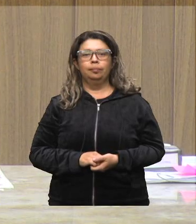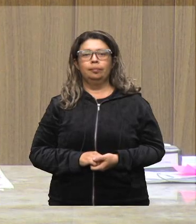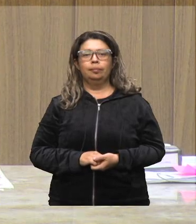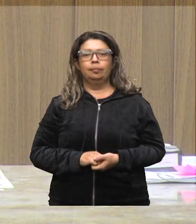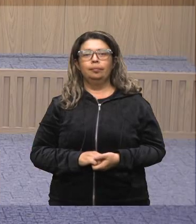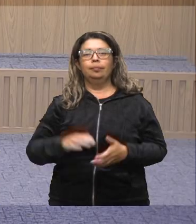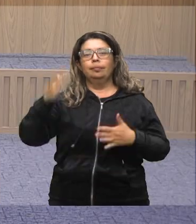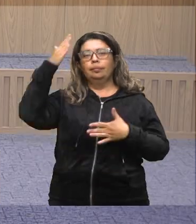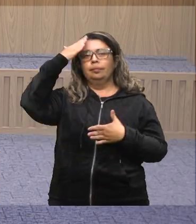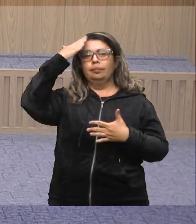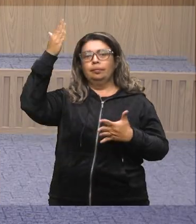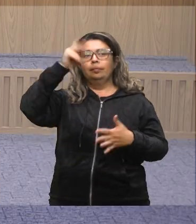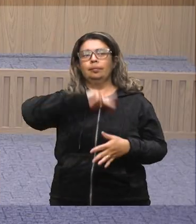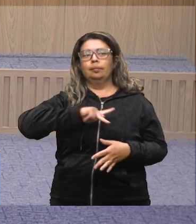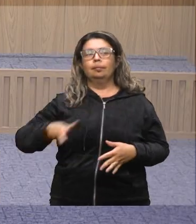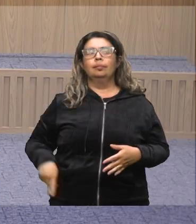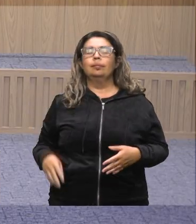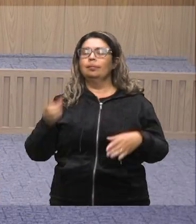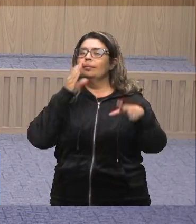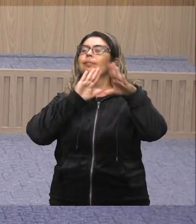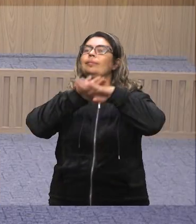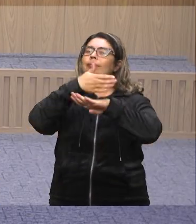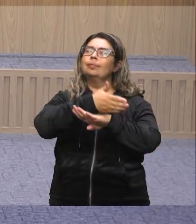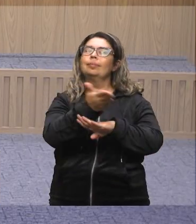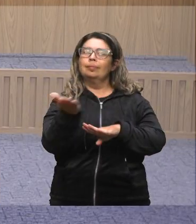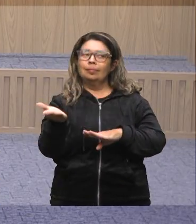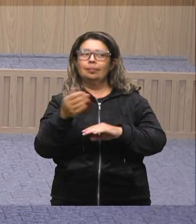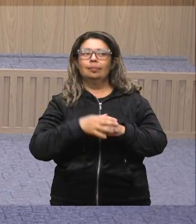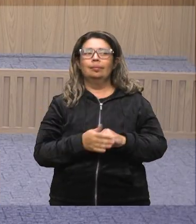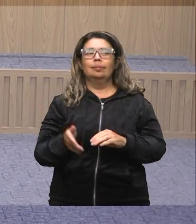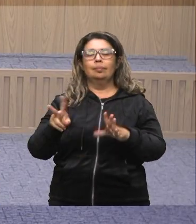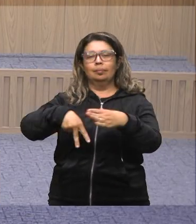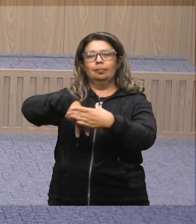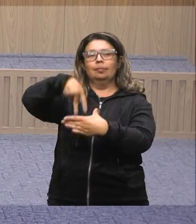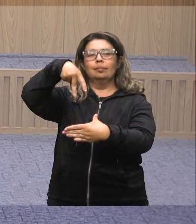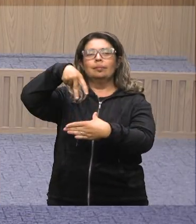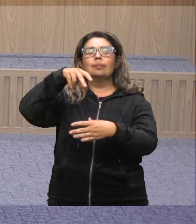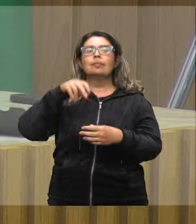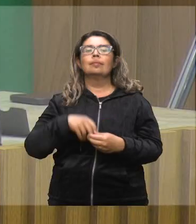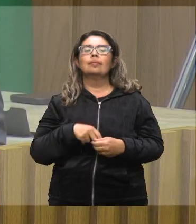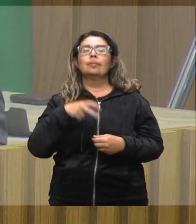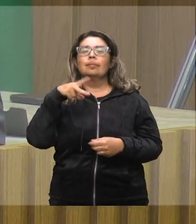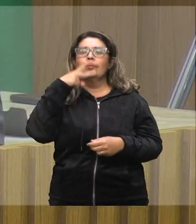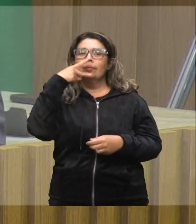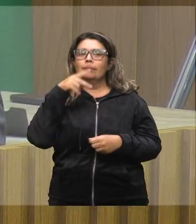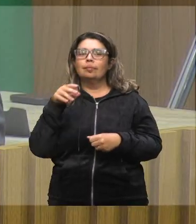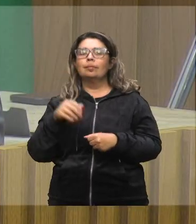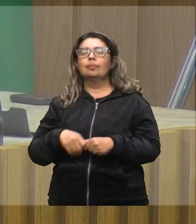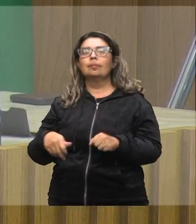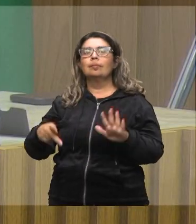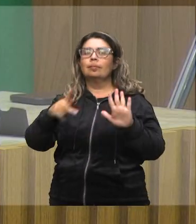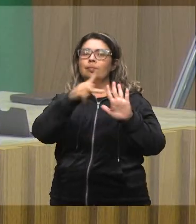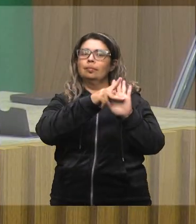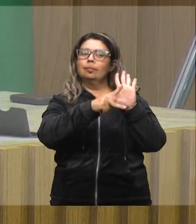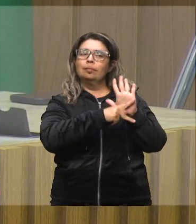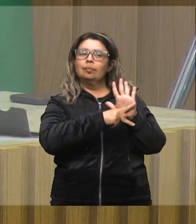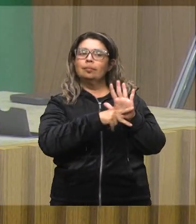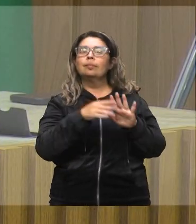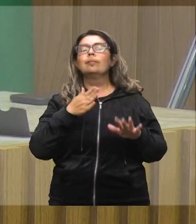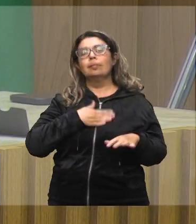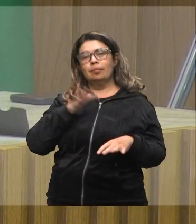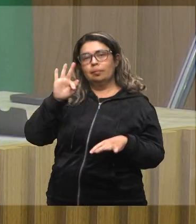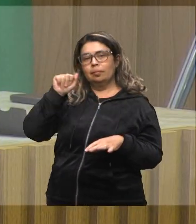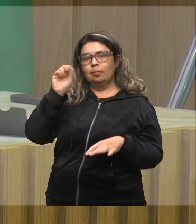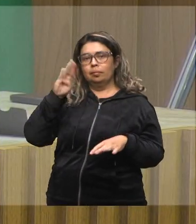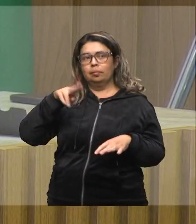Muito obrigado, presidente. Boa noite a todos novamente. Volto aqui a essa tribuna para defender esse projeto meu e do Fabinho, que